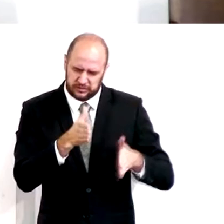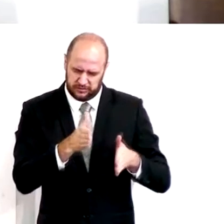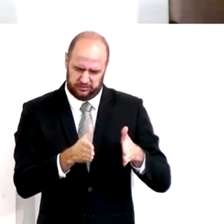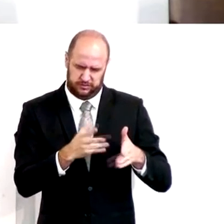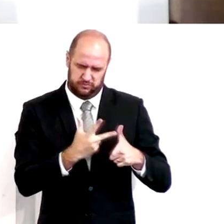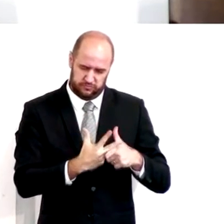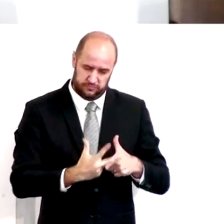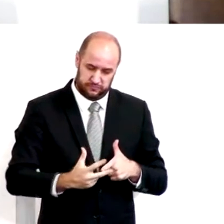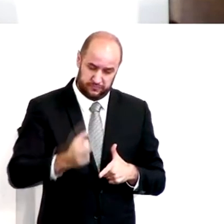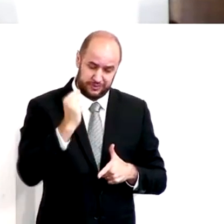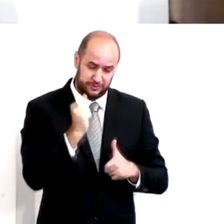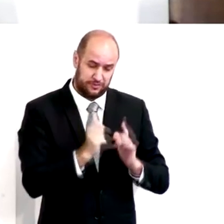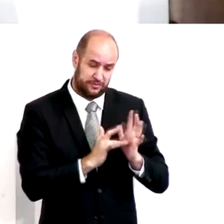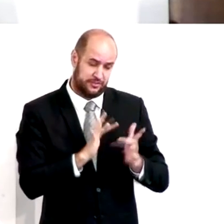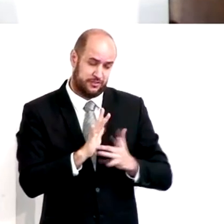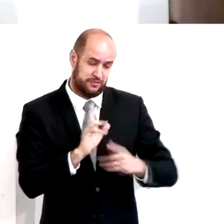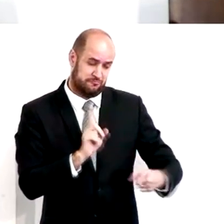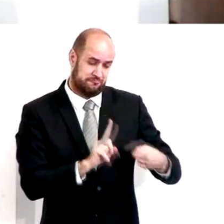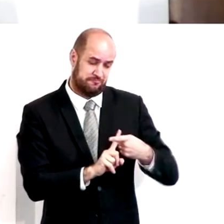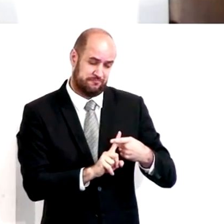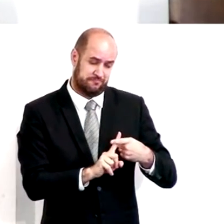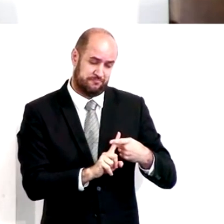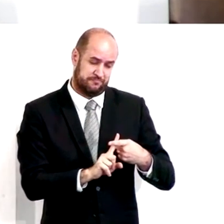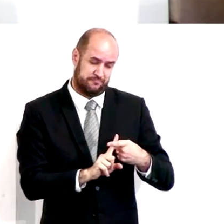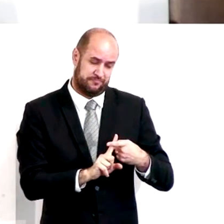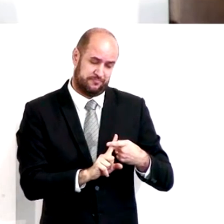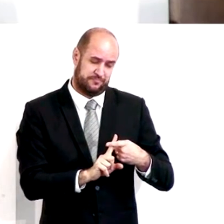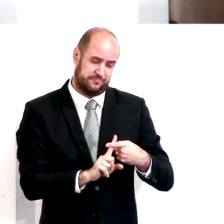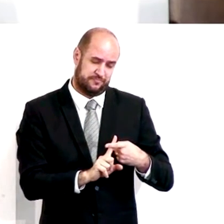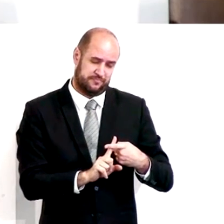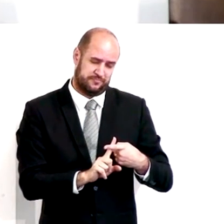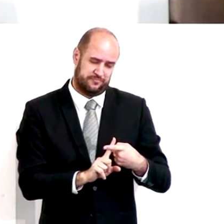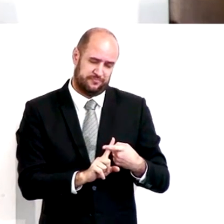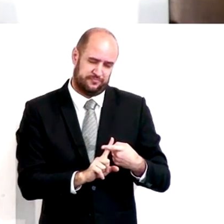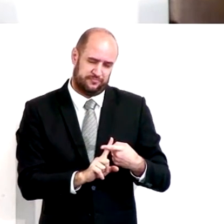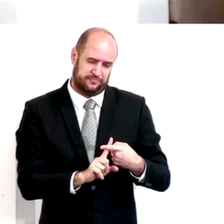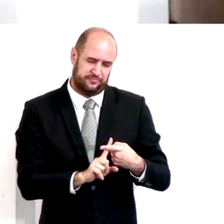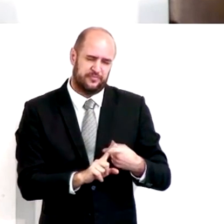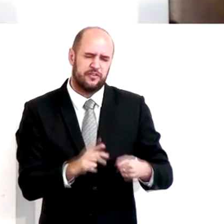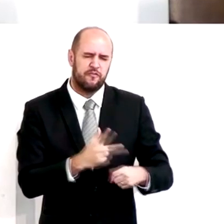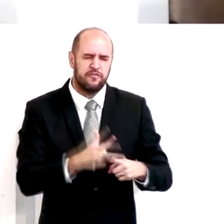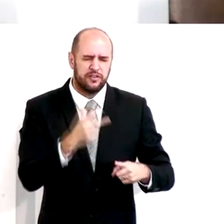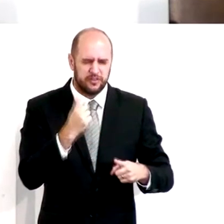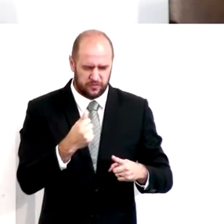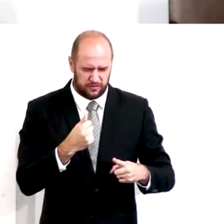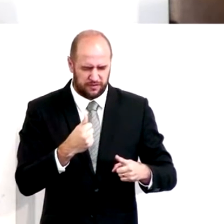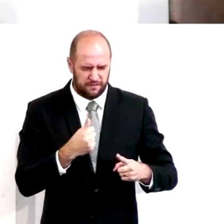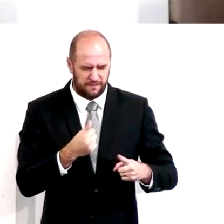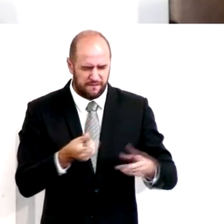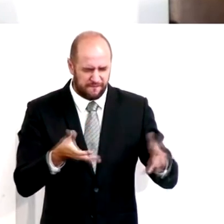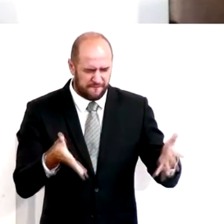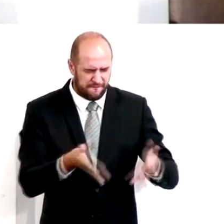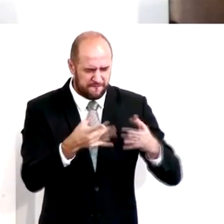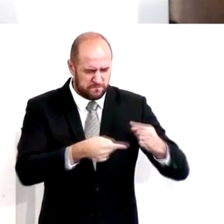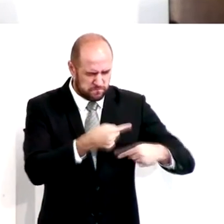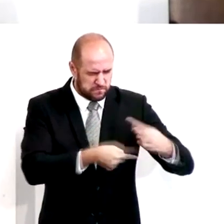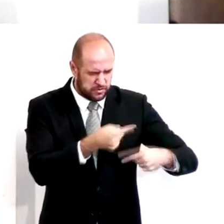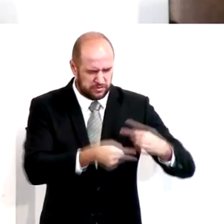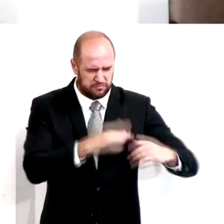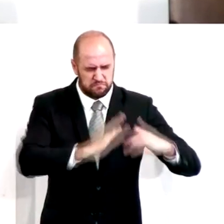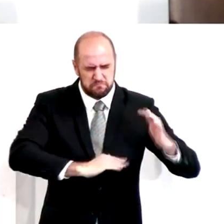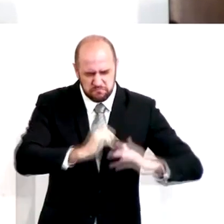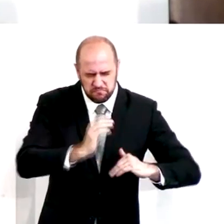sobre a vitória de Cristo na cruz, sobre o que essa vitória produziu em termos